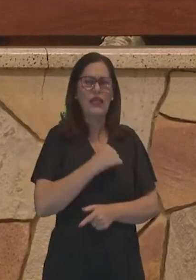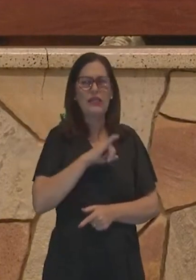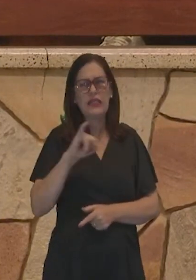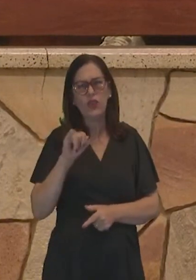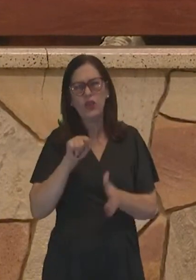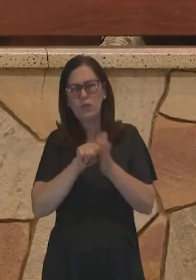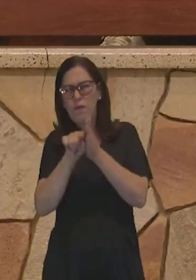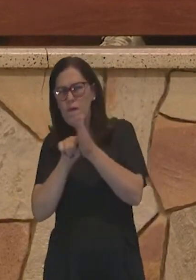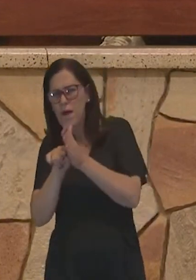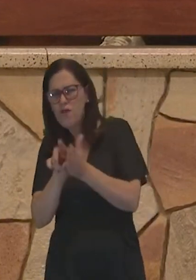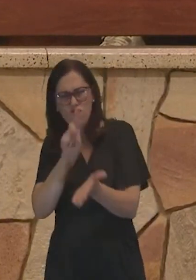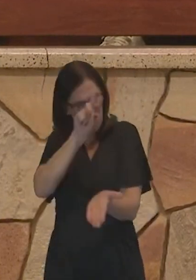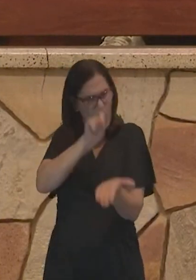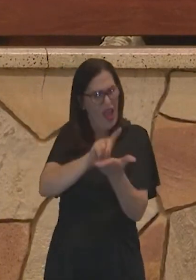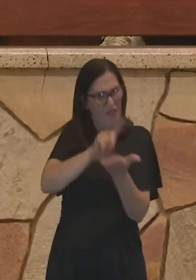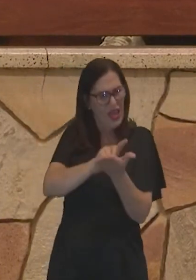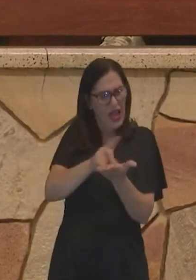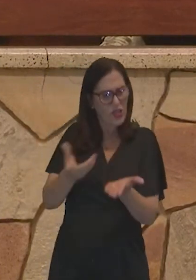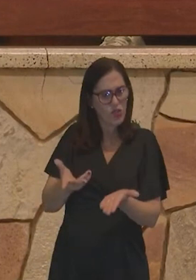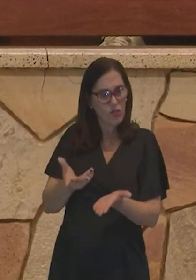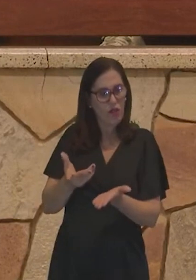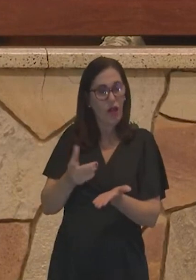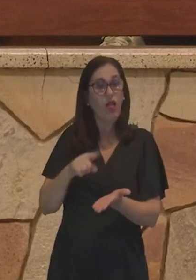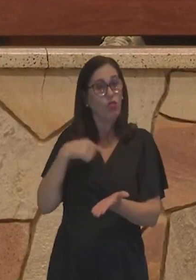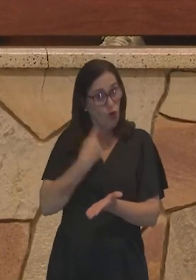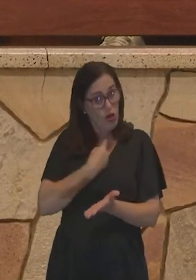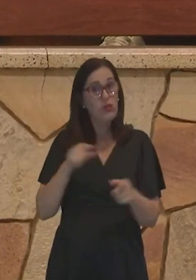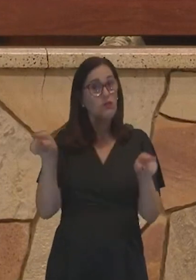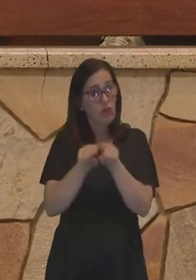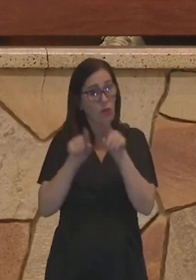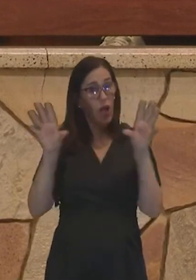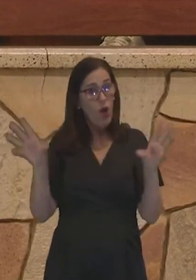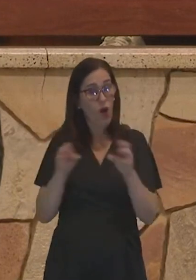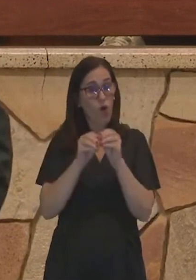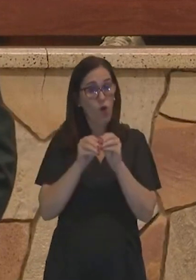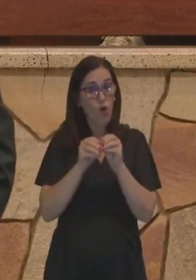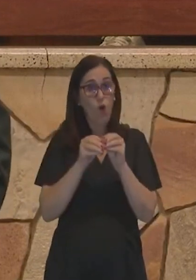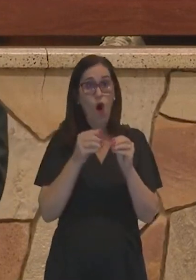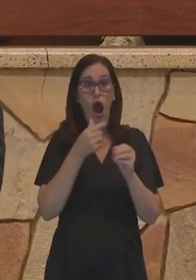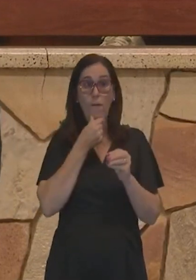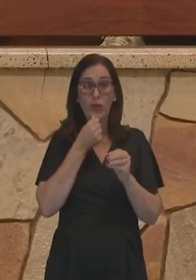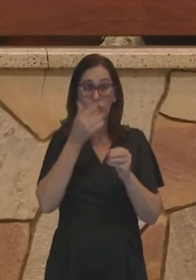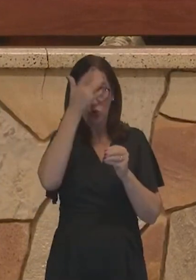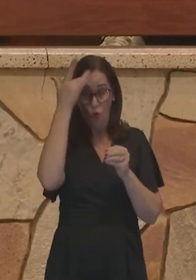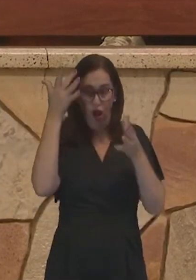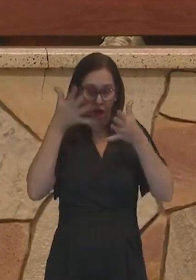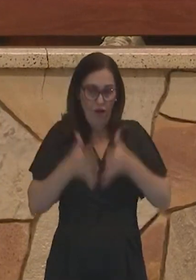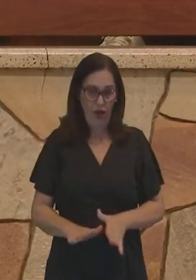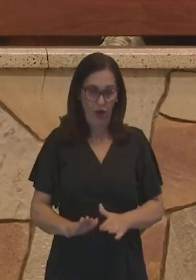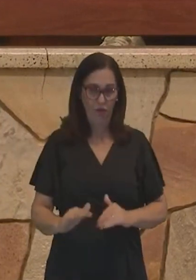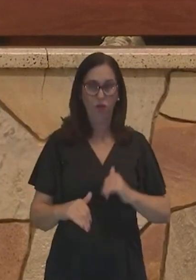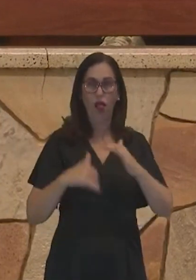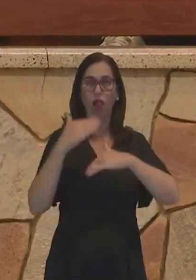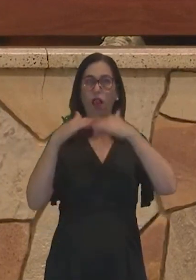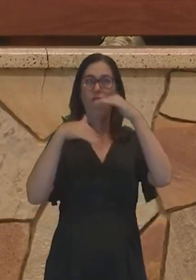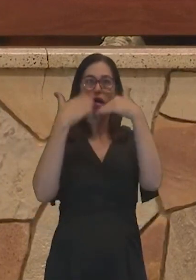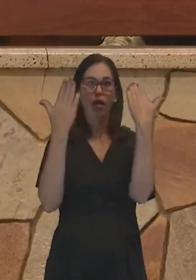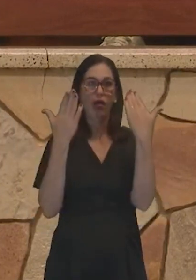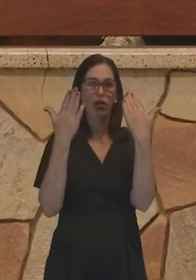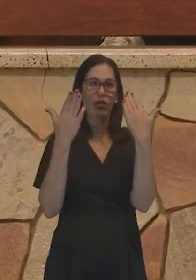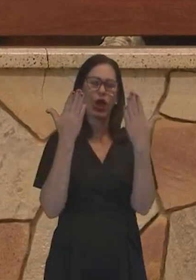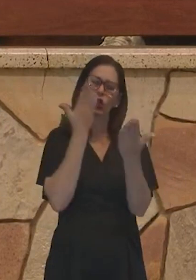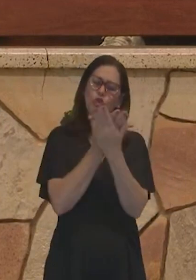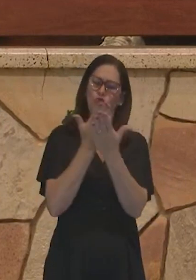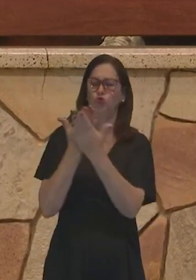analisarmos com sinceridade, nós chegaremos também a esta conclusão. O homem nasce, cresce, se desenvolve,